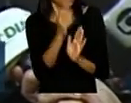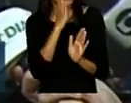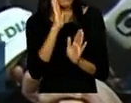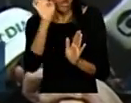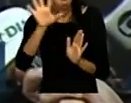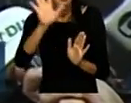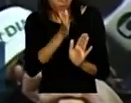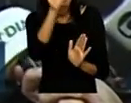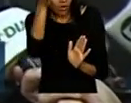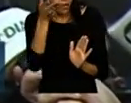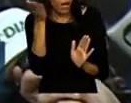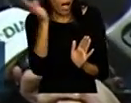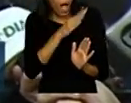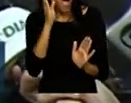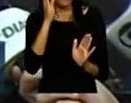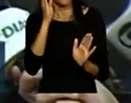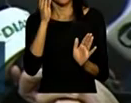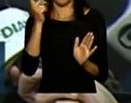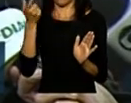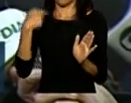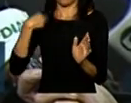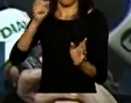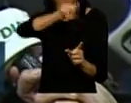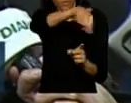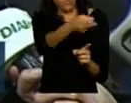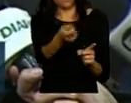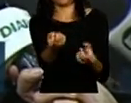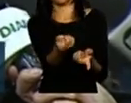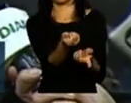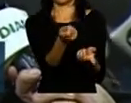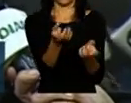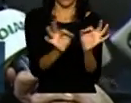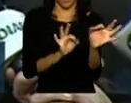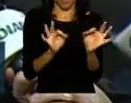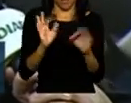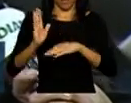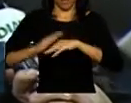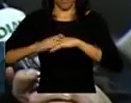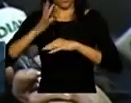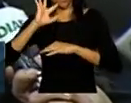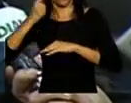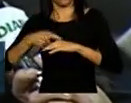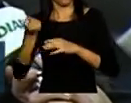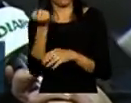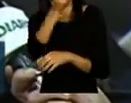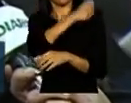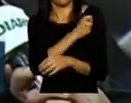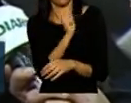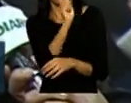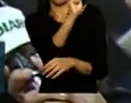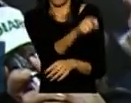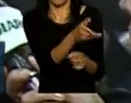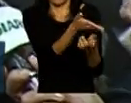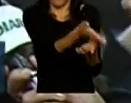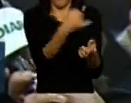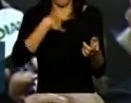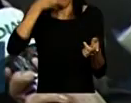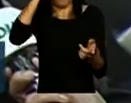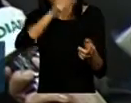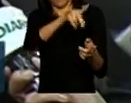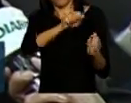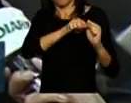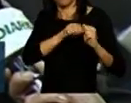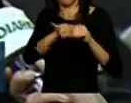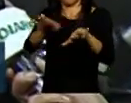para identificar rapidamente o risco de um caso de sarampo e todas as medidas de bloqueio de impedir que essa que esse caso estarão possa